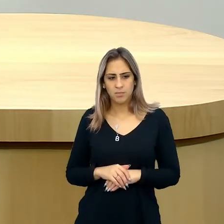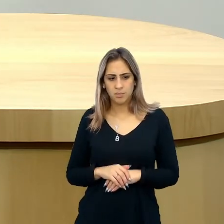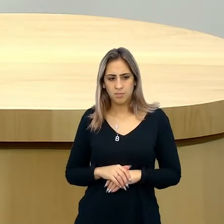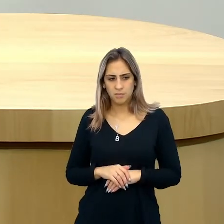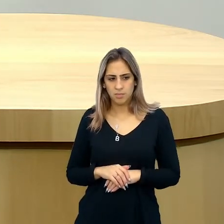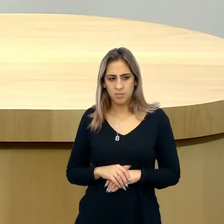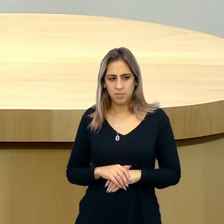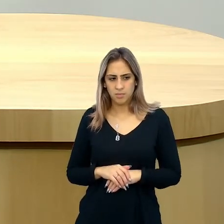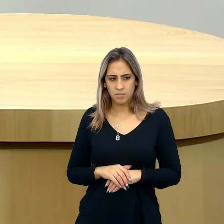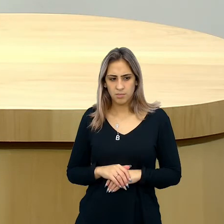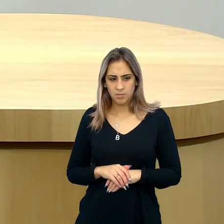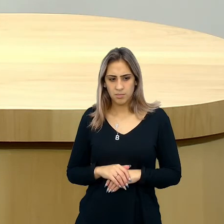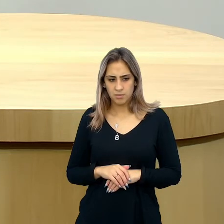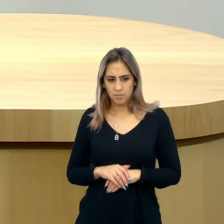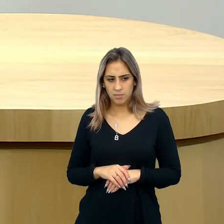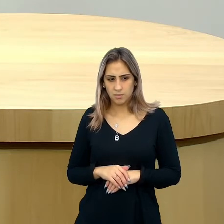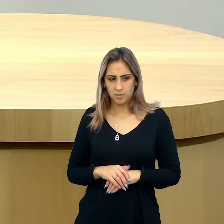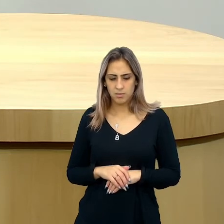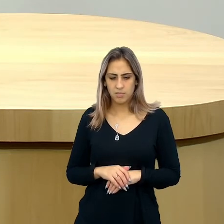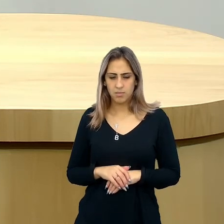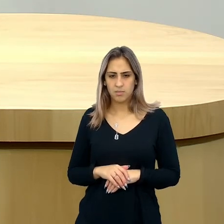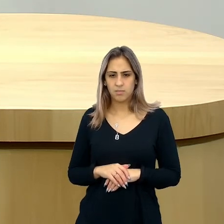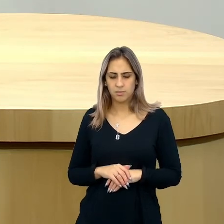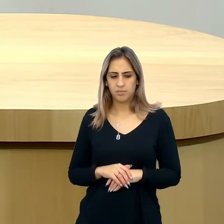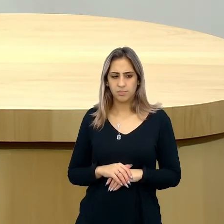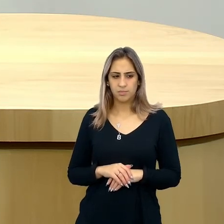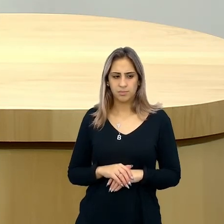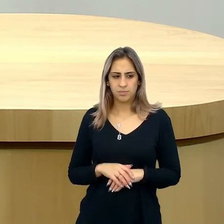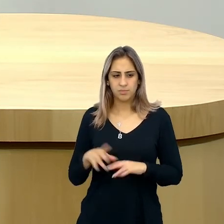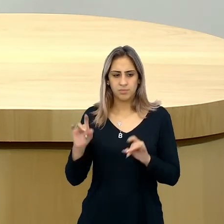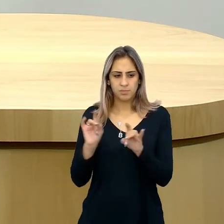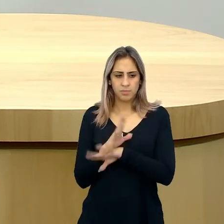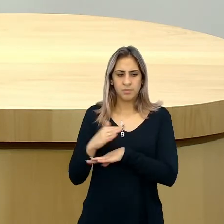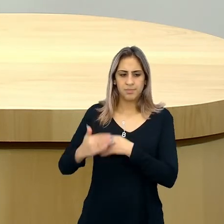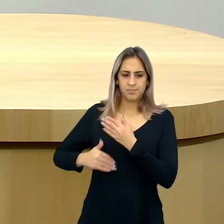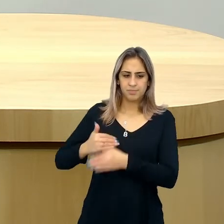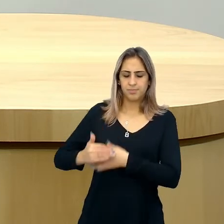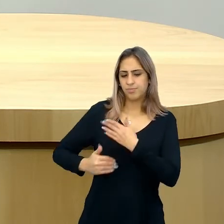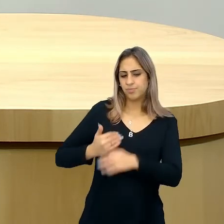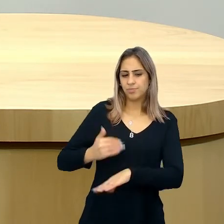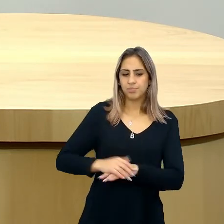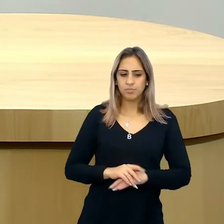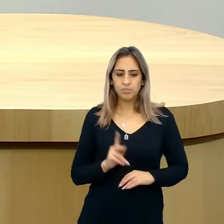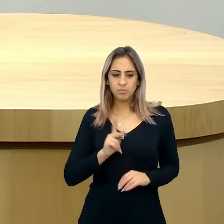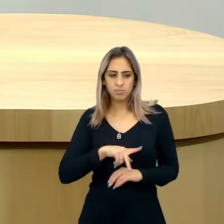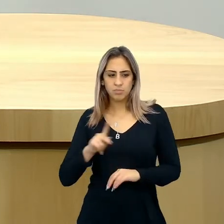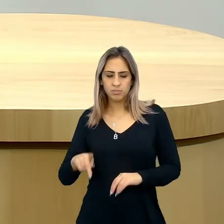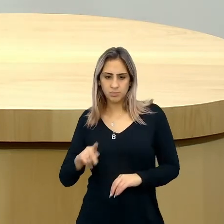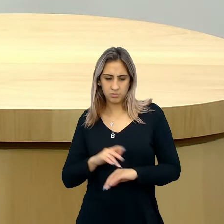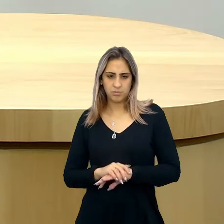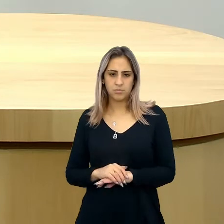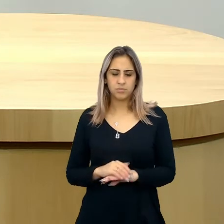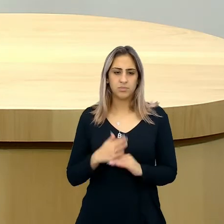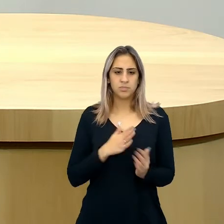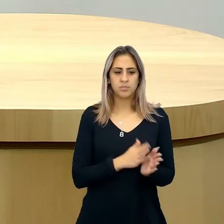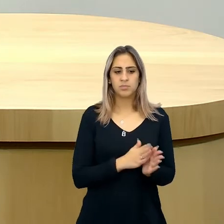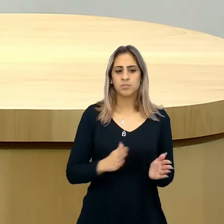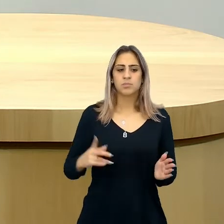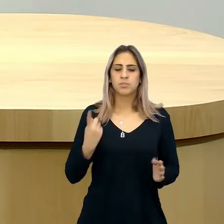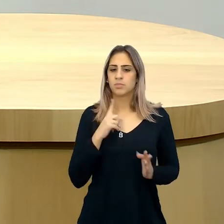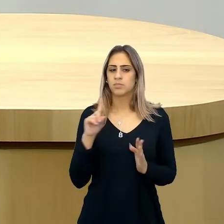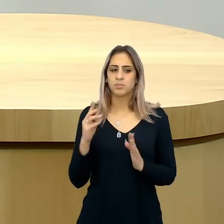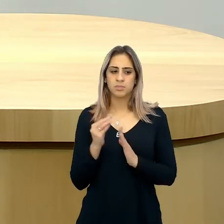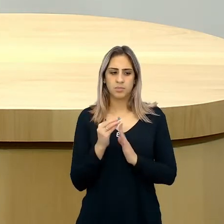tão antiga, ela é bastante recente. Ela veio se formando na análise da professora Zuboff ao longo da última